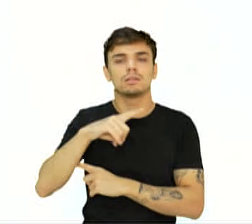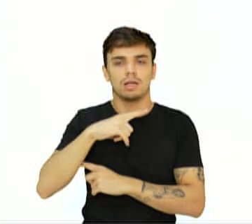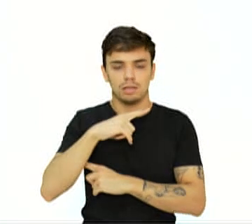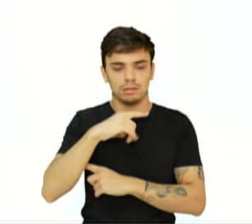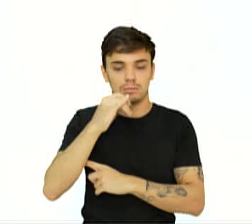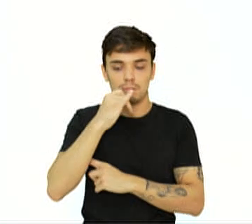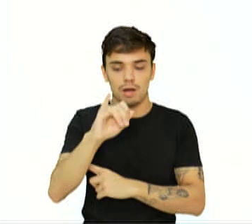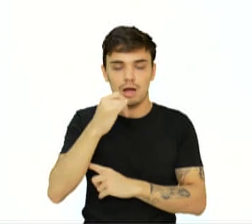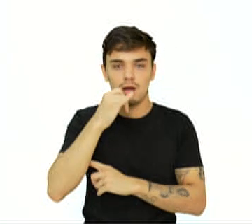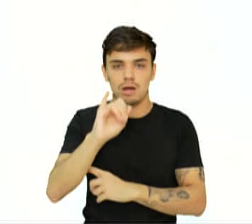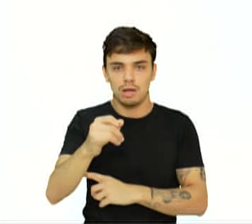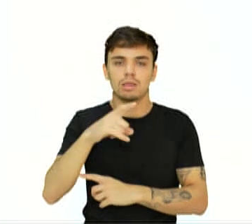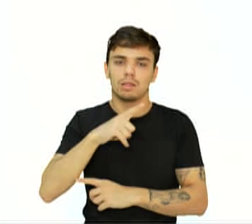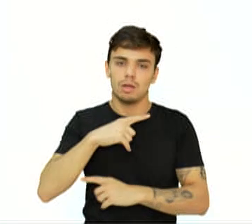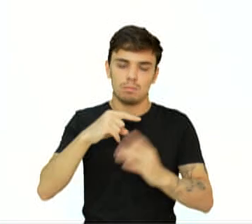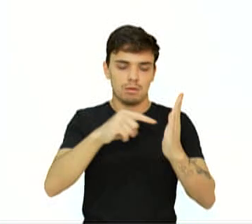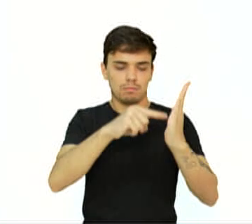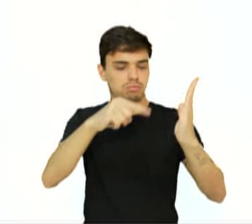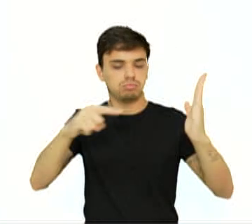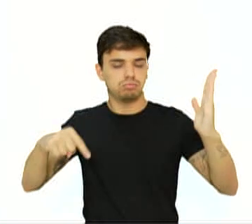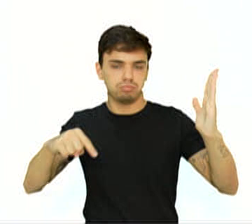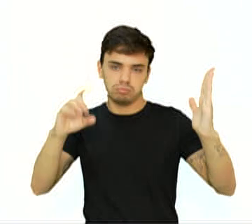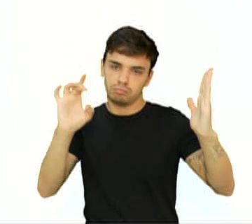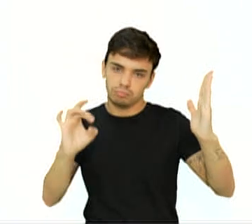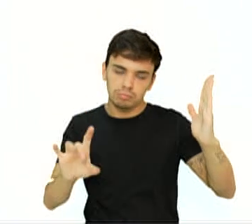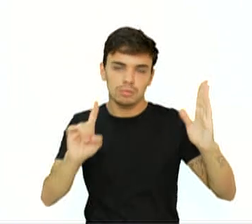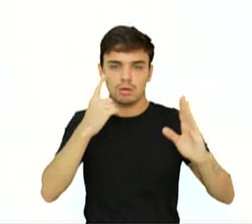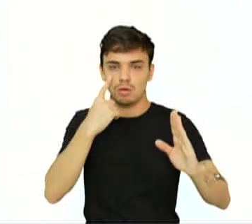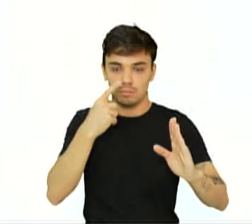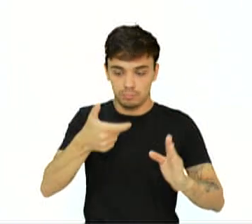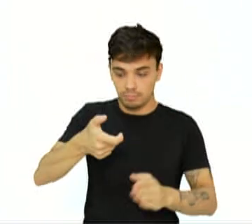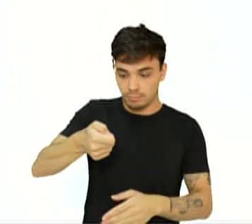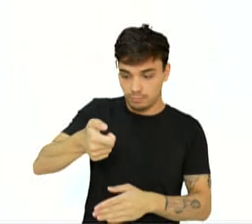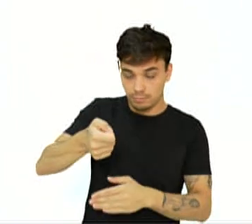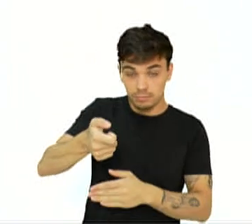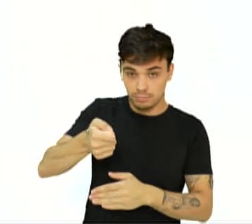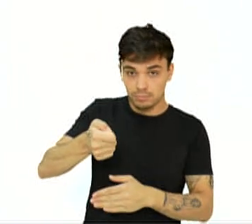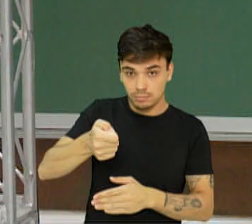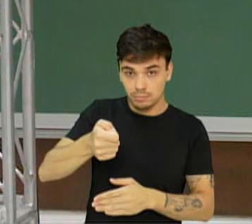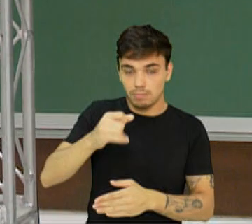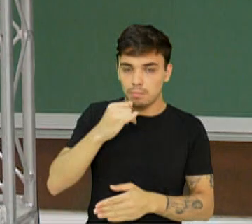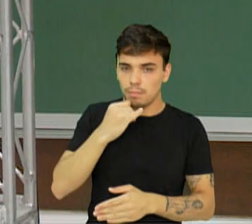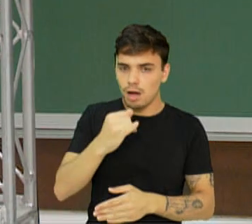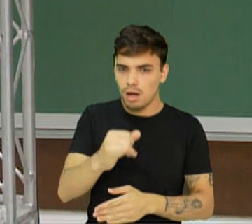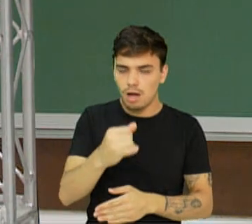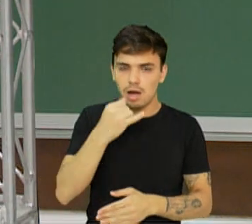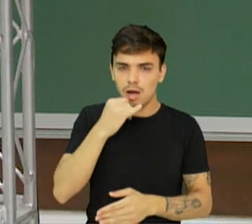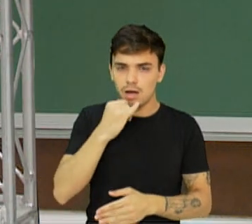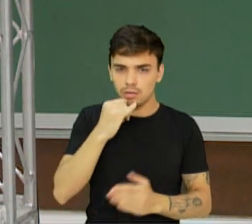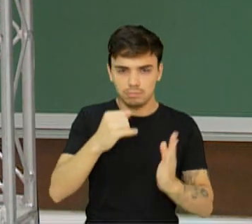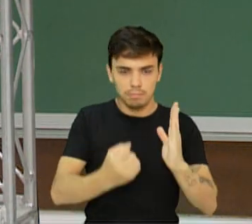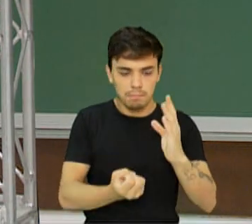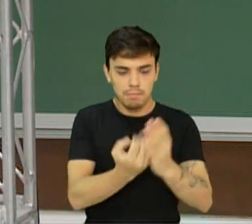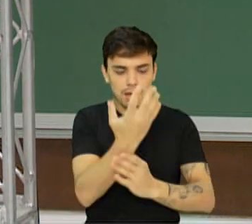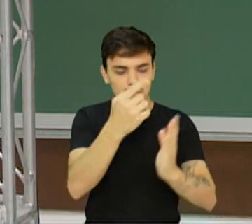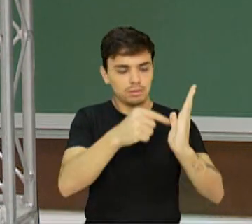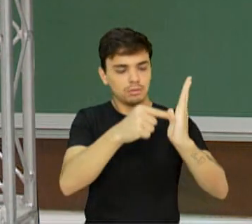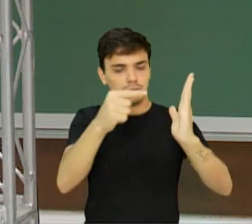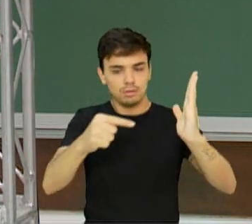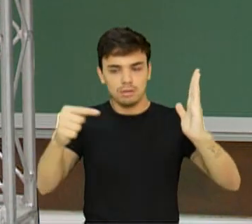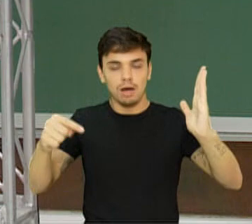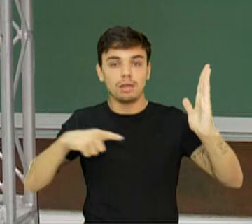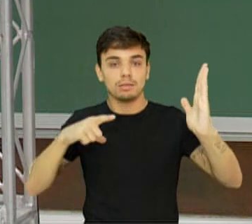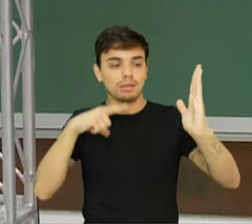frequência específica. Então você tem ali o controle remoto com um circuito que vai criar uma onda com um